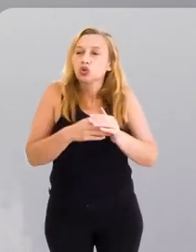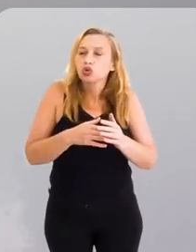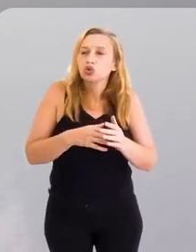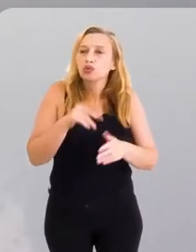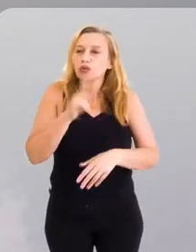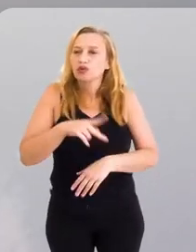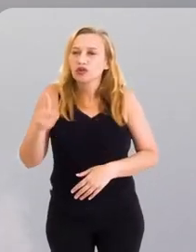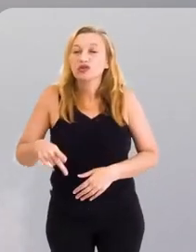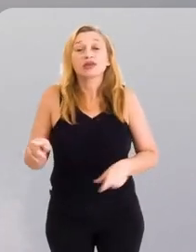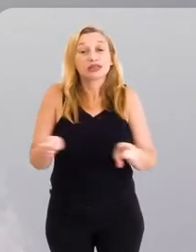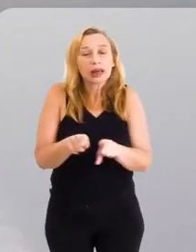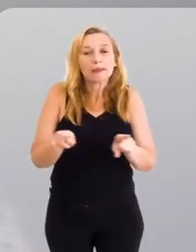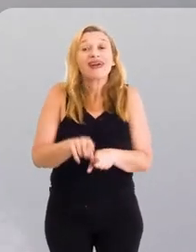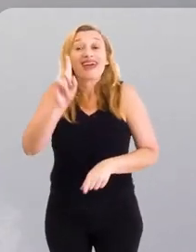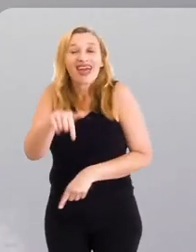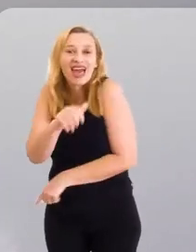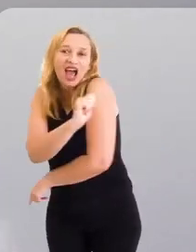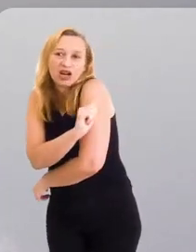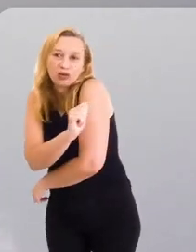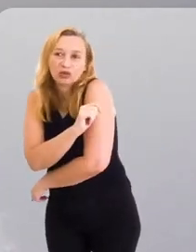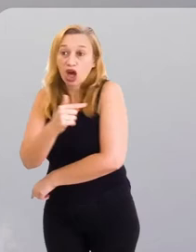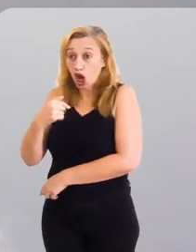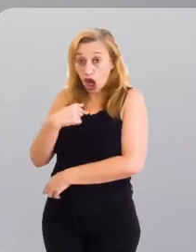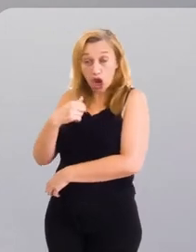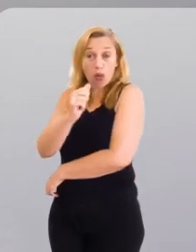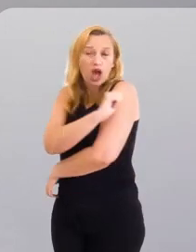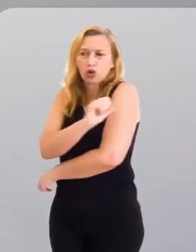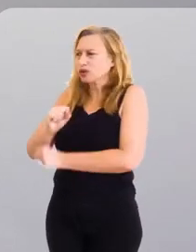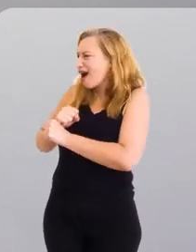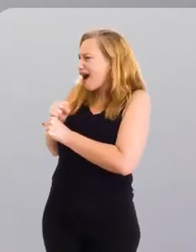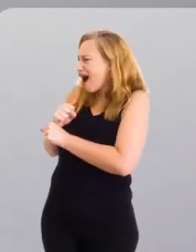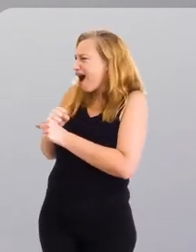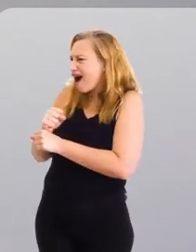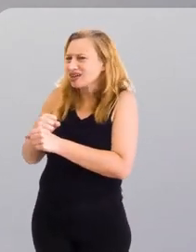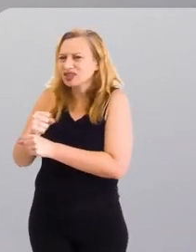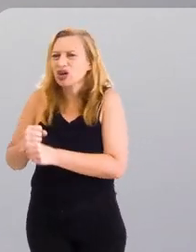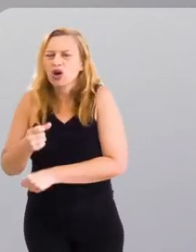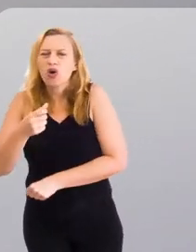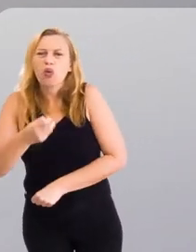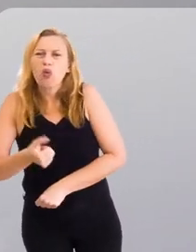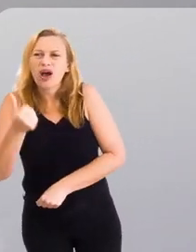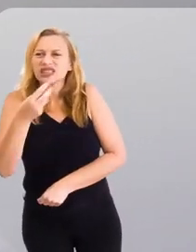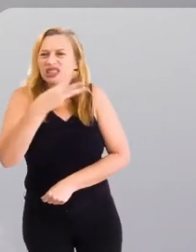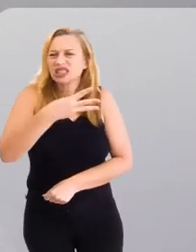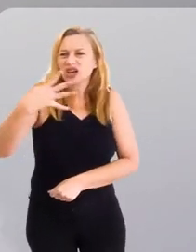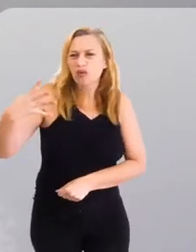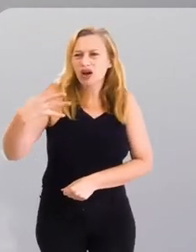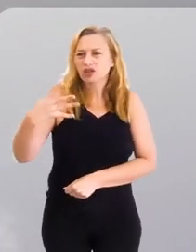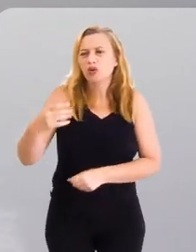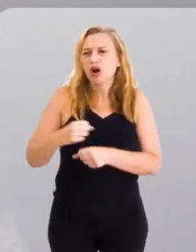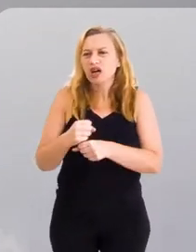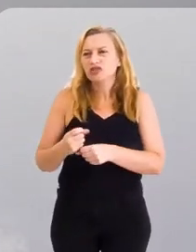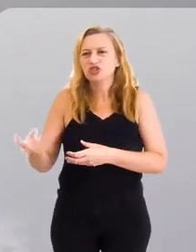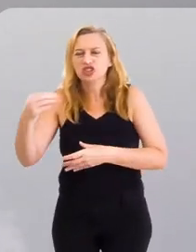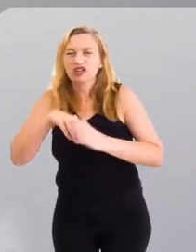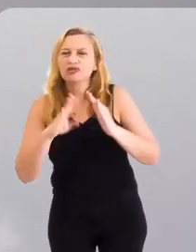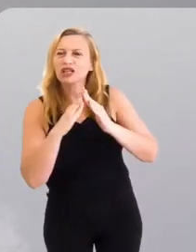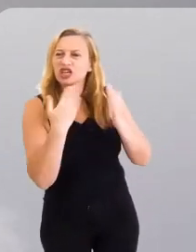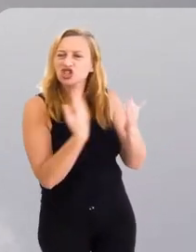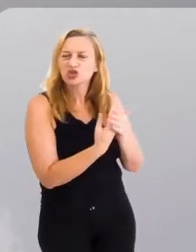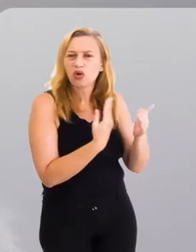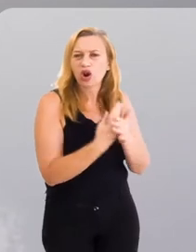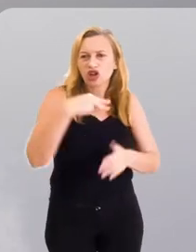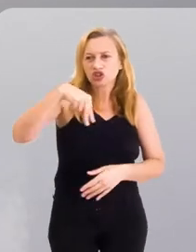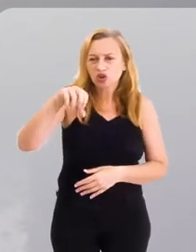todo professor é também aluno. Então, eu, ao longo desses anos todos aí, quase 34 anos de Nova